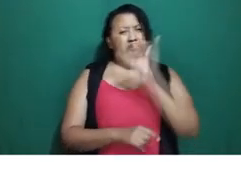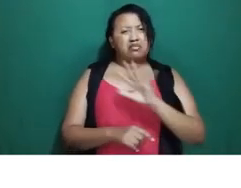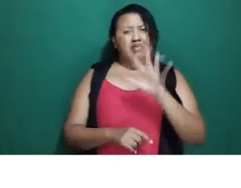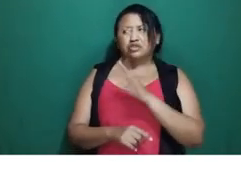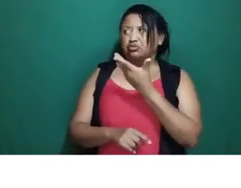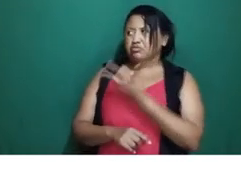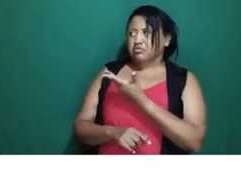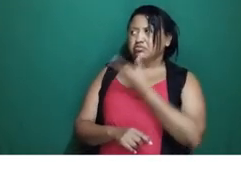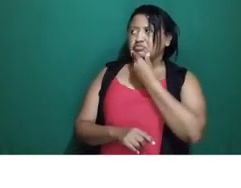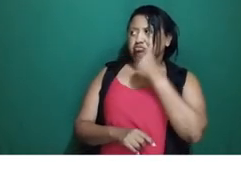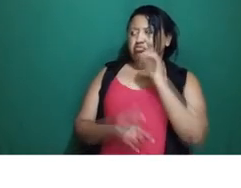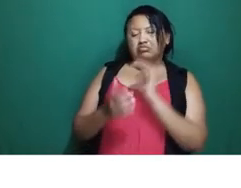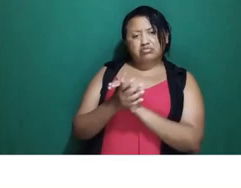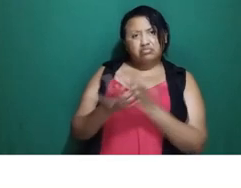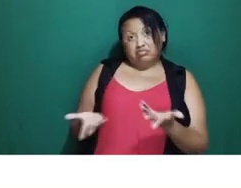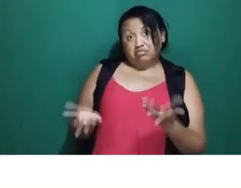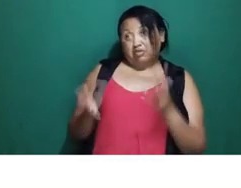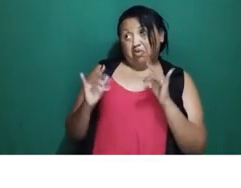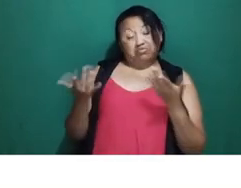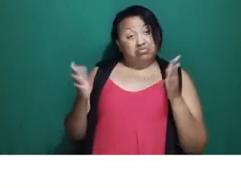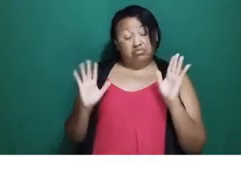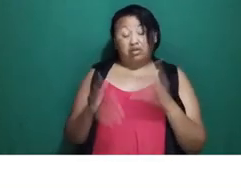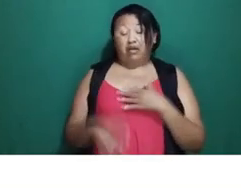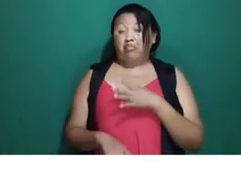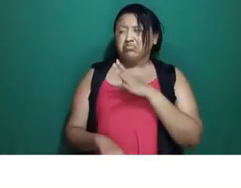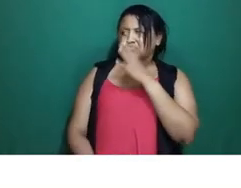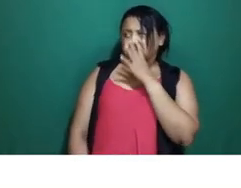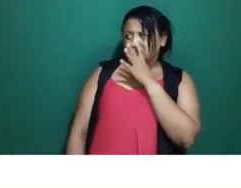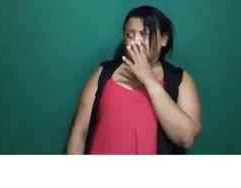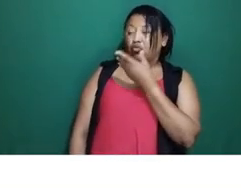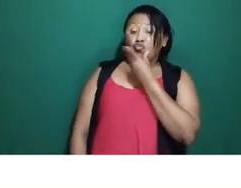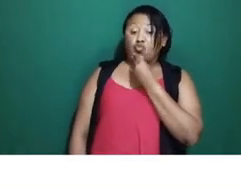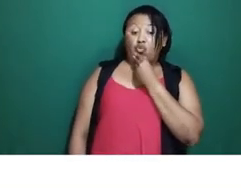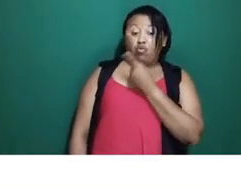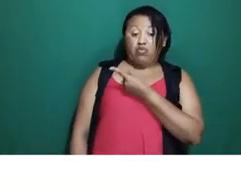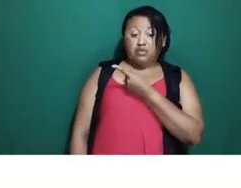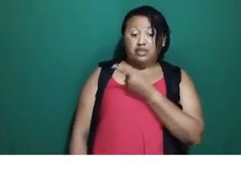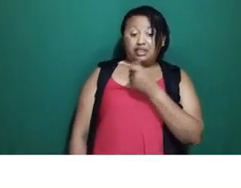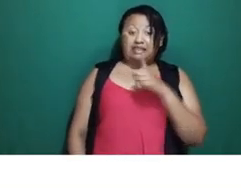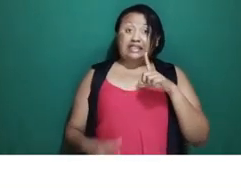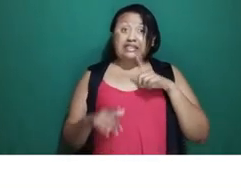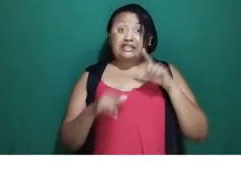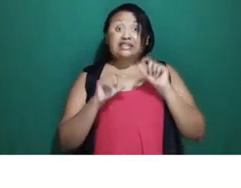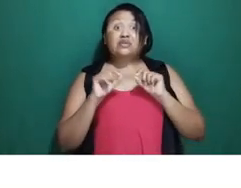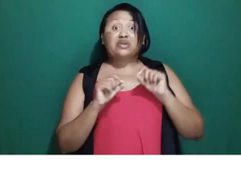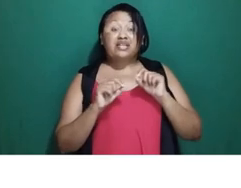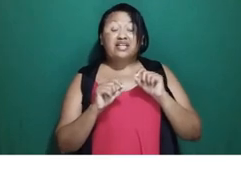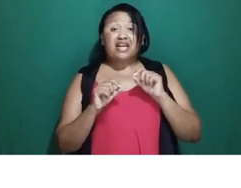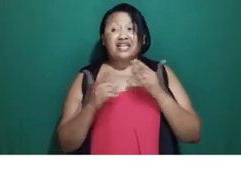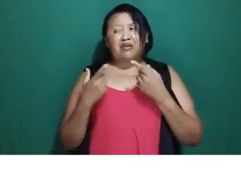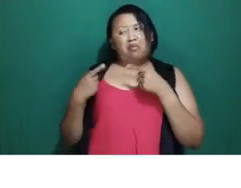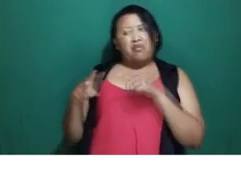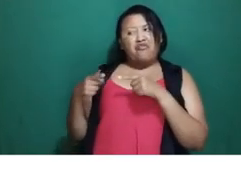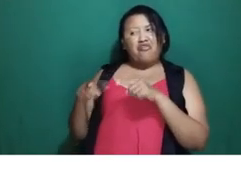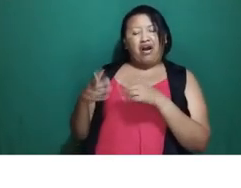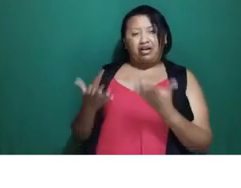um casal né E aí curiosamente é o homem que tá sendo importunado tá se